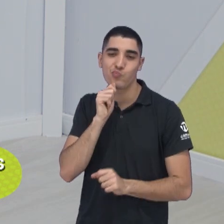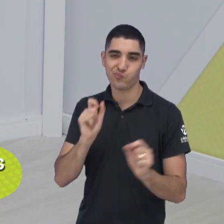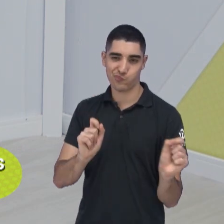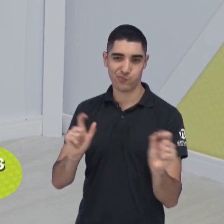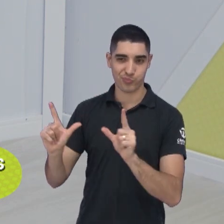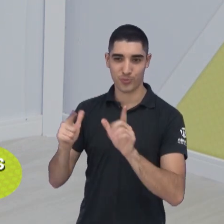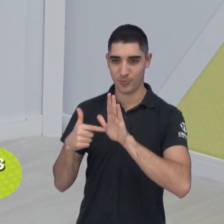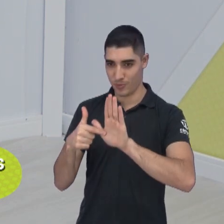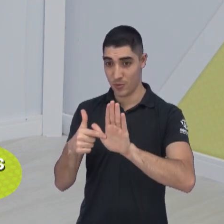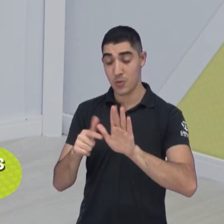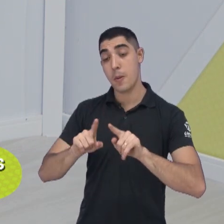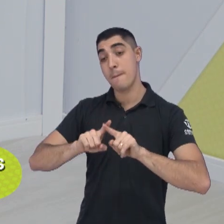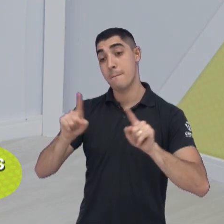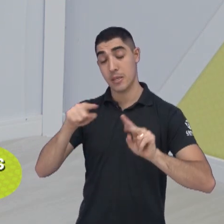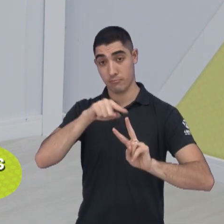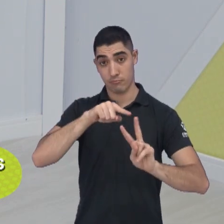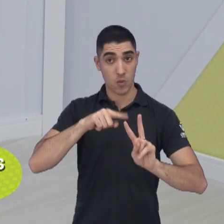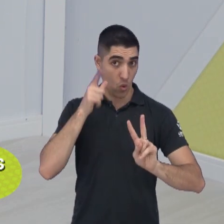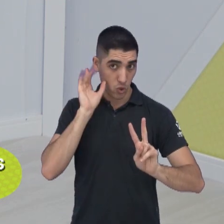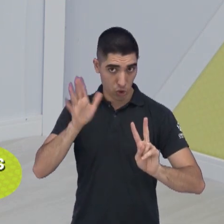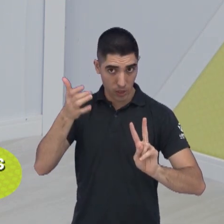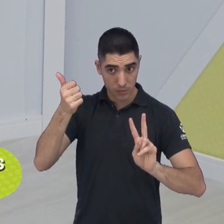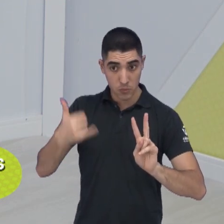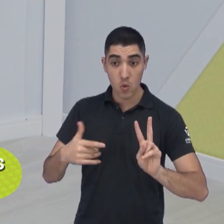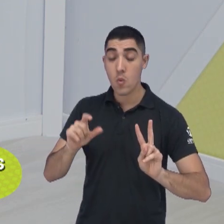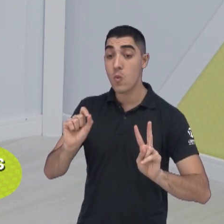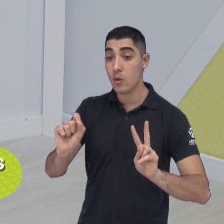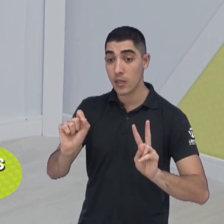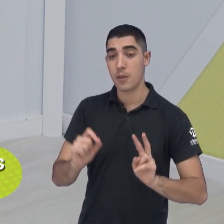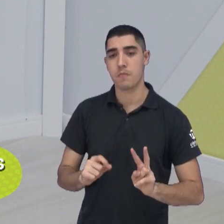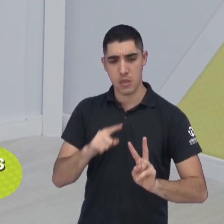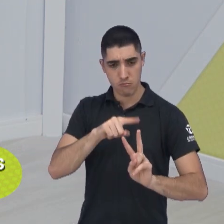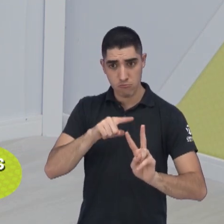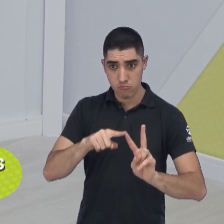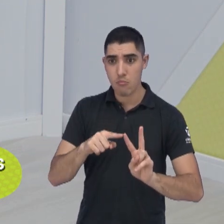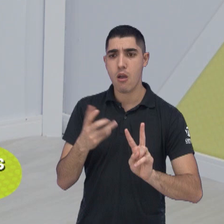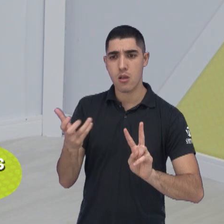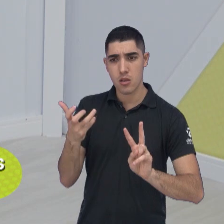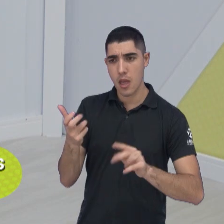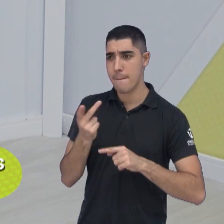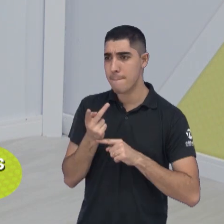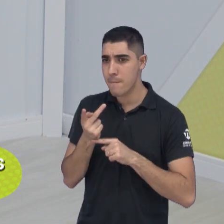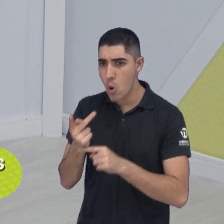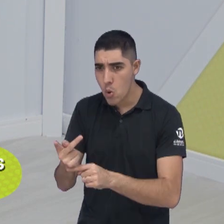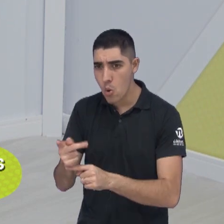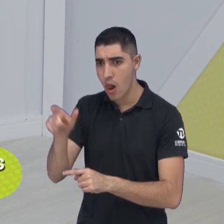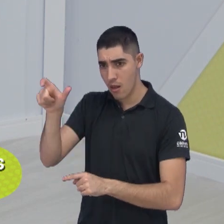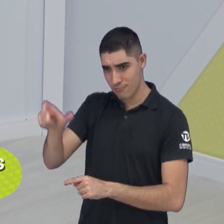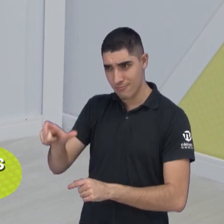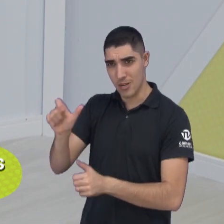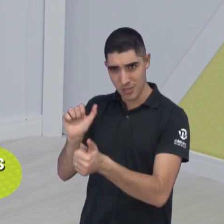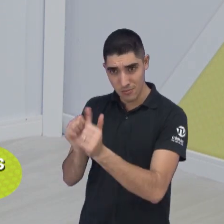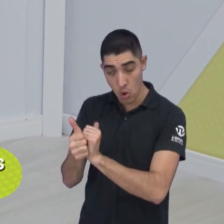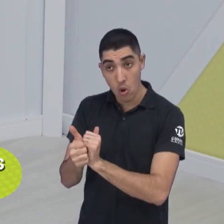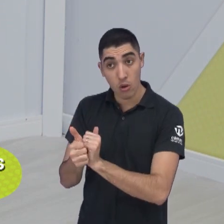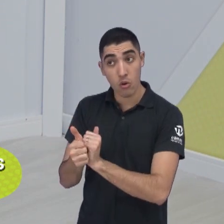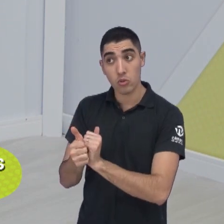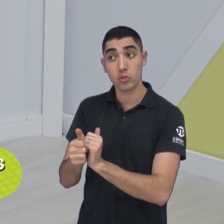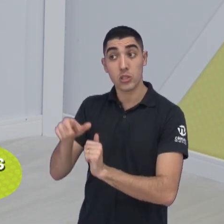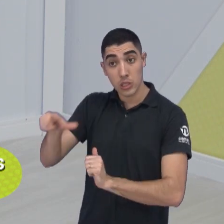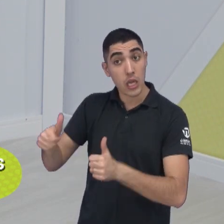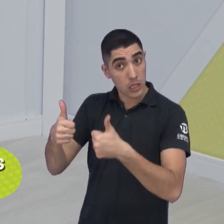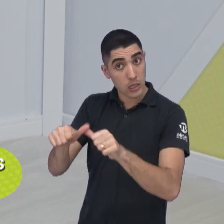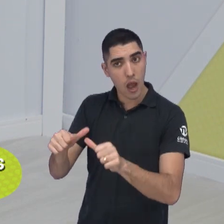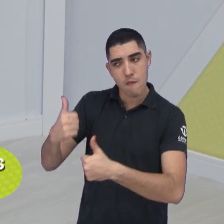eles disseram, e realmente é importante, é o seguinte: eles vão em busca de jogadores, muitos deles estão atuando neste momento. Então, para